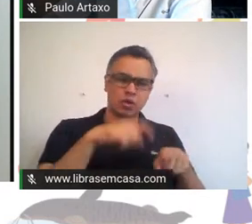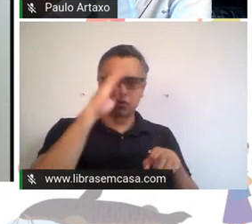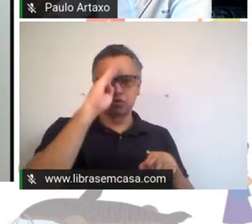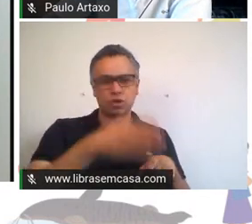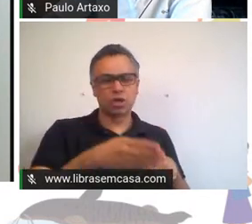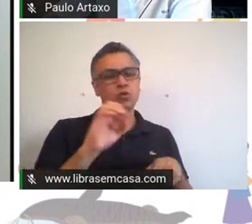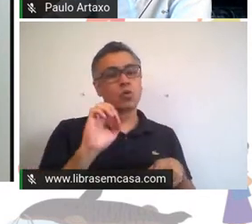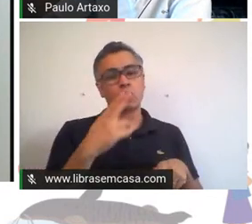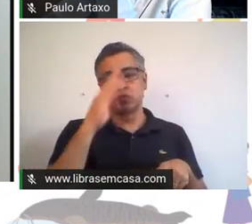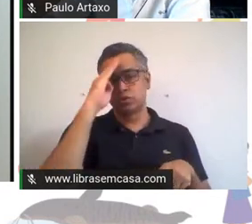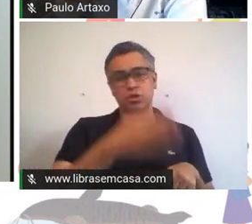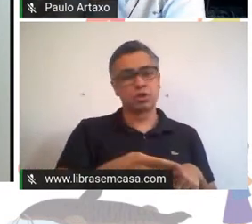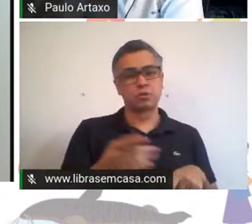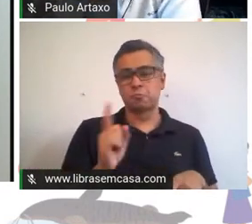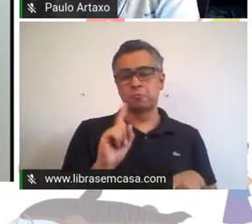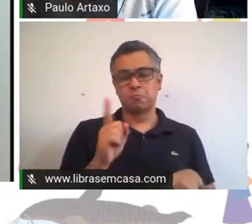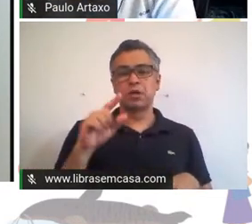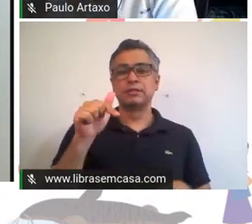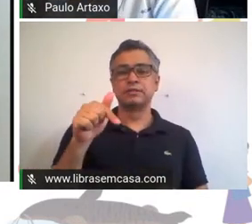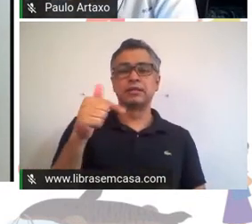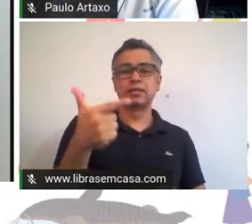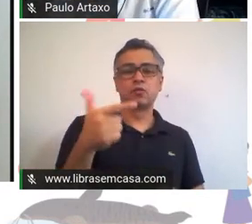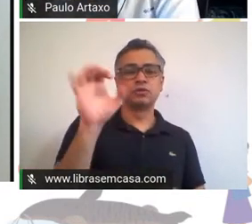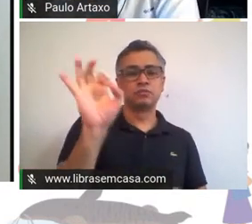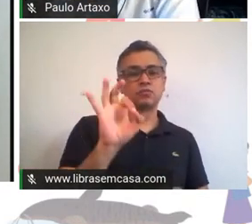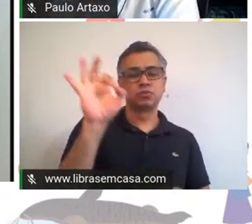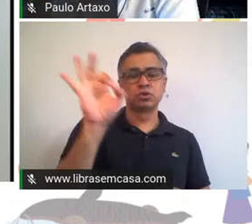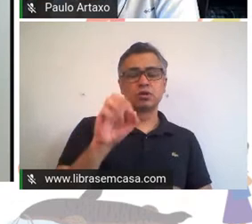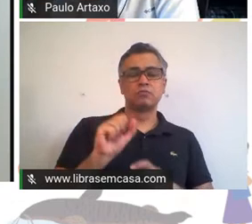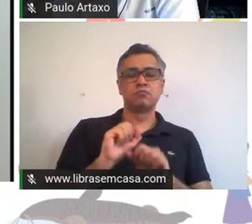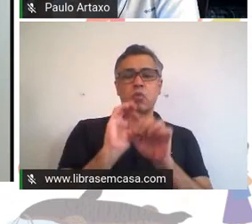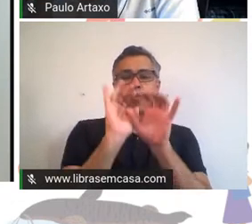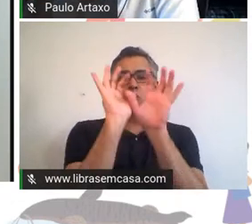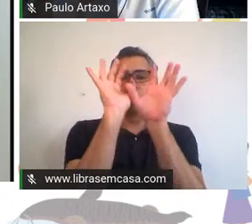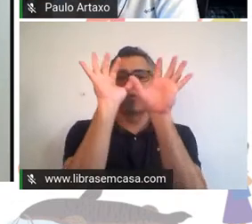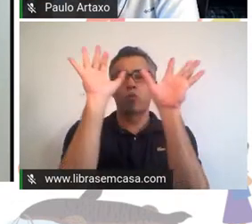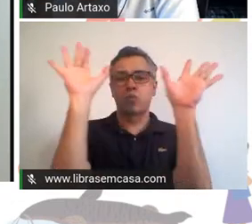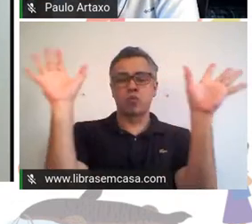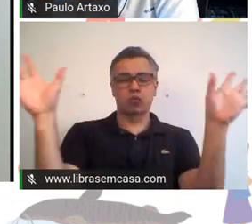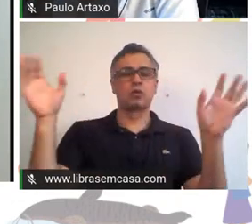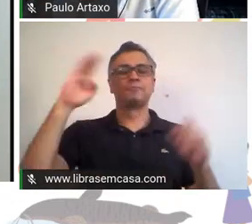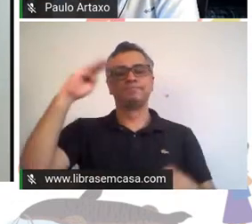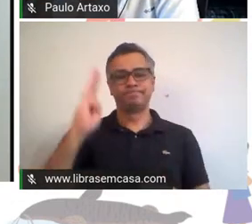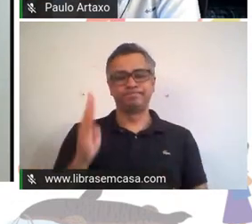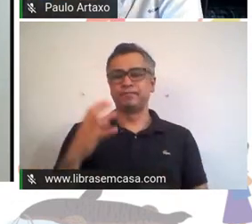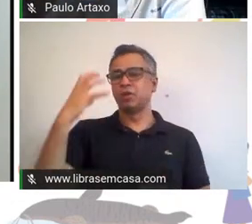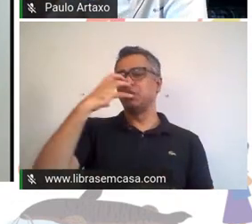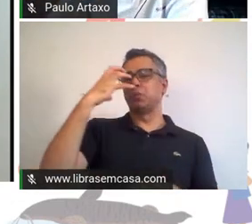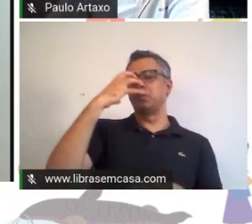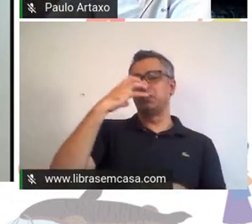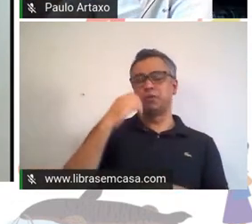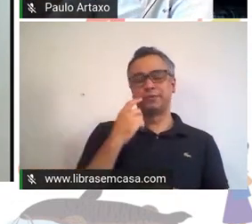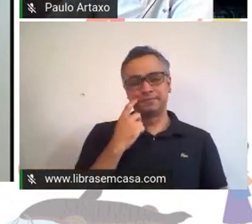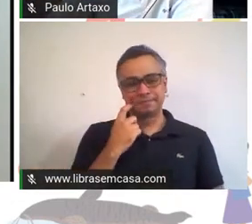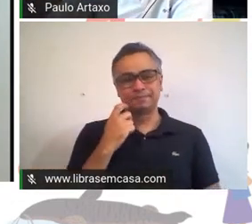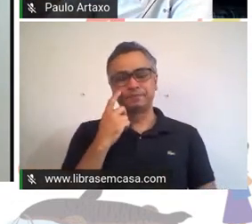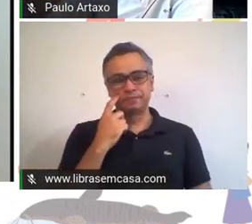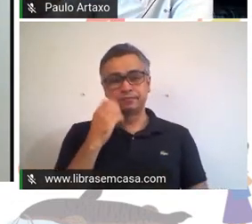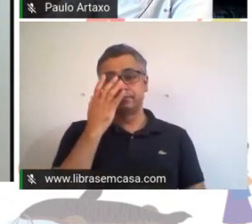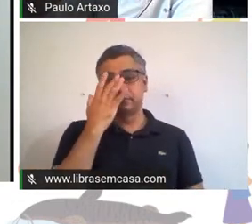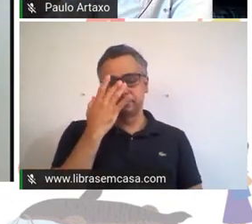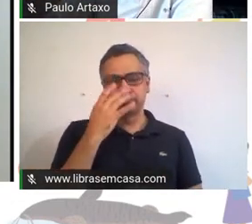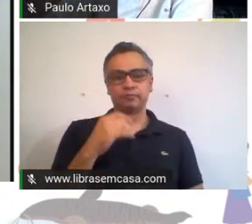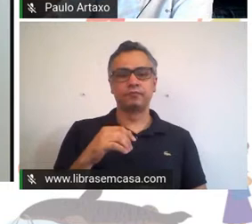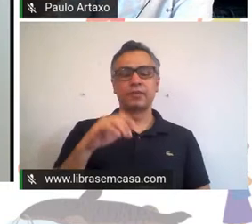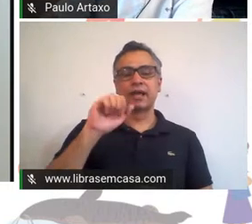por 72% das emissões do Brasil no ano passado. Vale mencionar também que no Brasil a expansão da agropecuária não é só uma questão